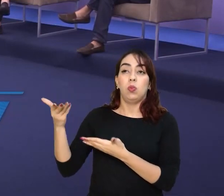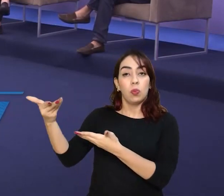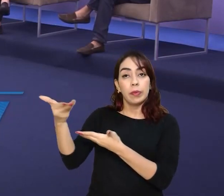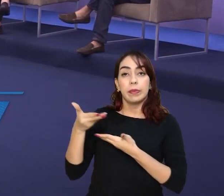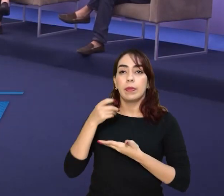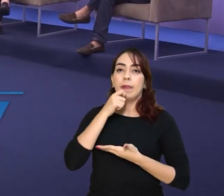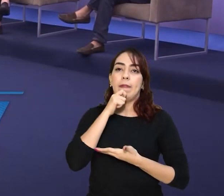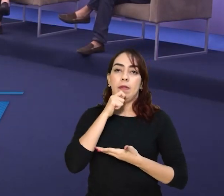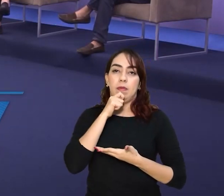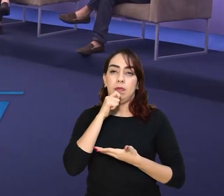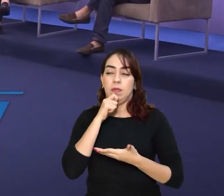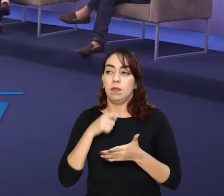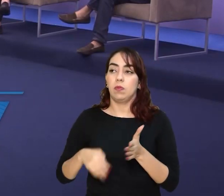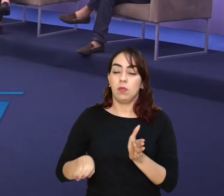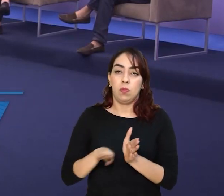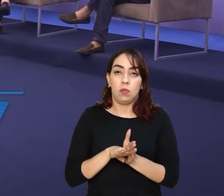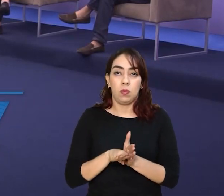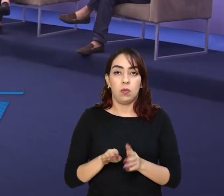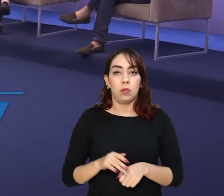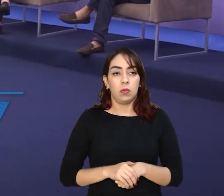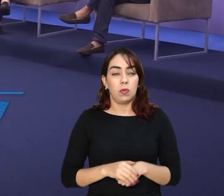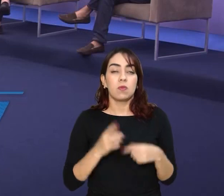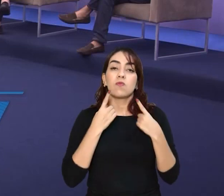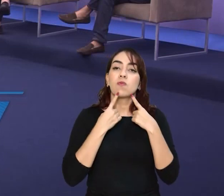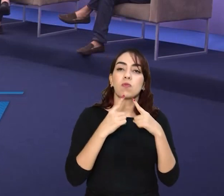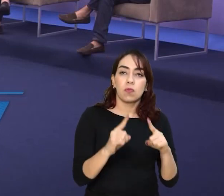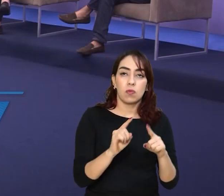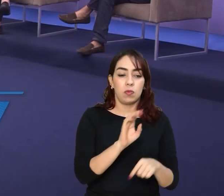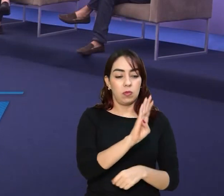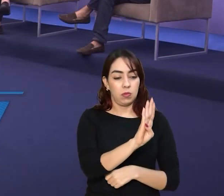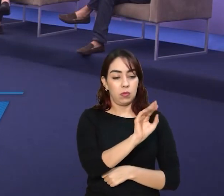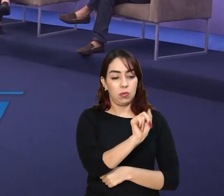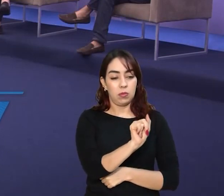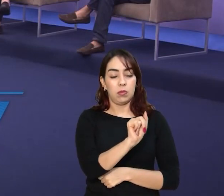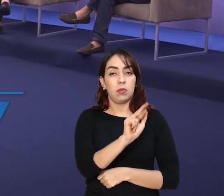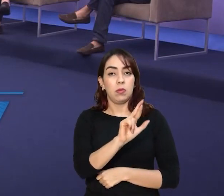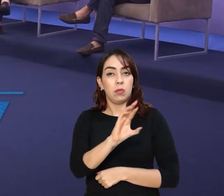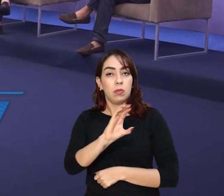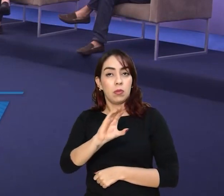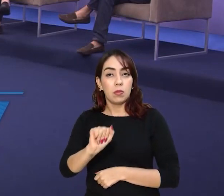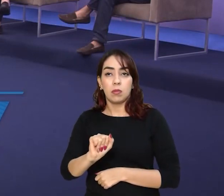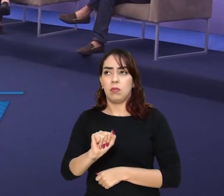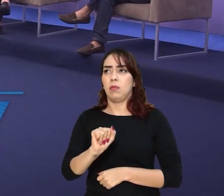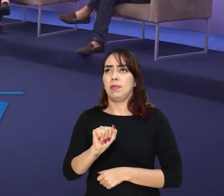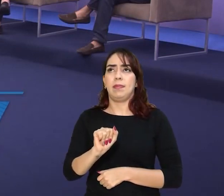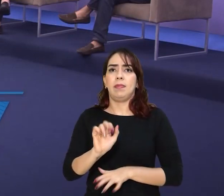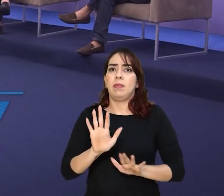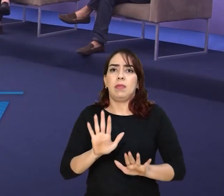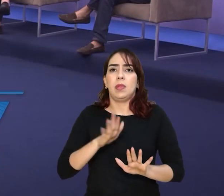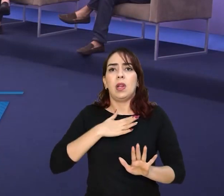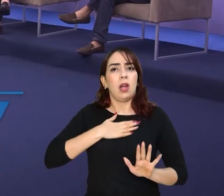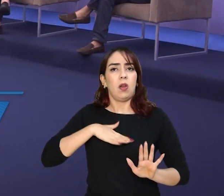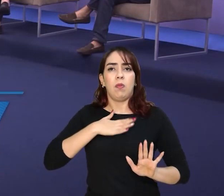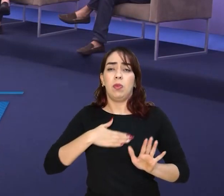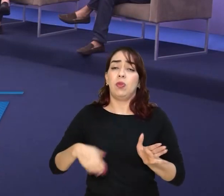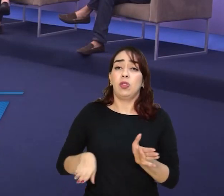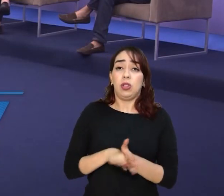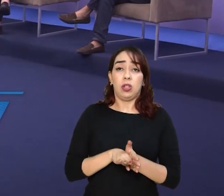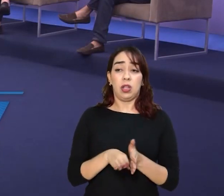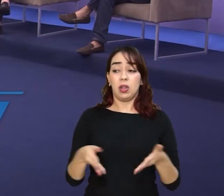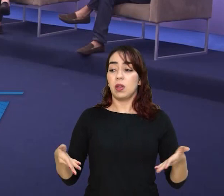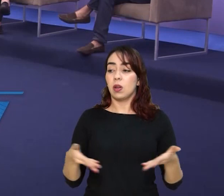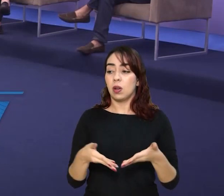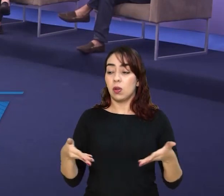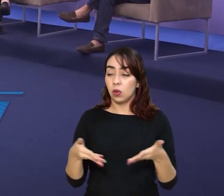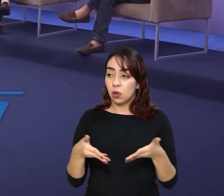eu não estou nem justificando, até porque eu não estou cobrando do Barroca que o time jogue bem, porque ele acabou de chegar. Ele mesmo falou, quero, me deem até o jogo contra o CRB. Falta o